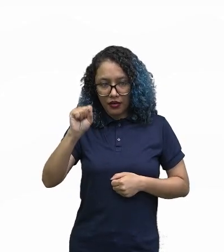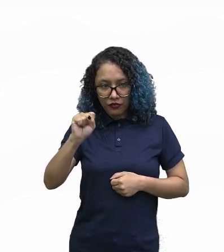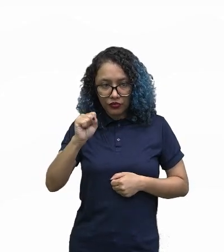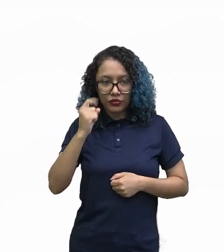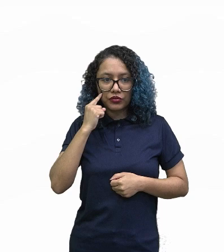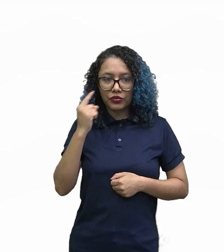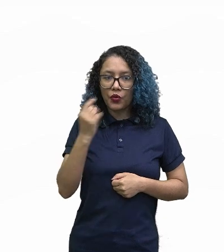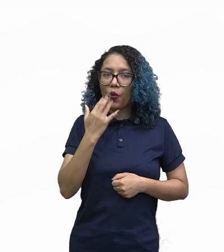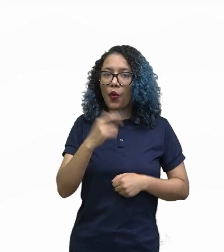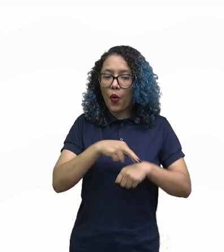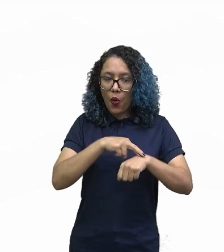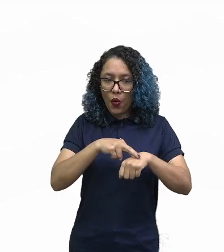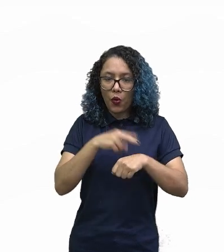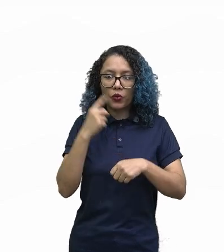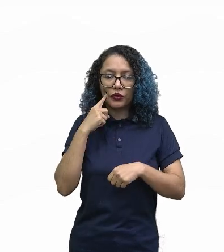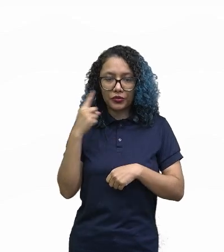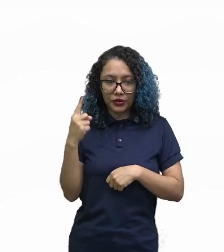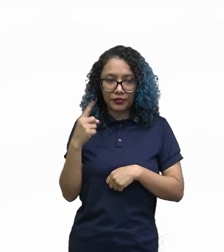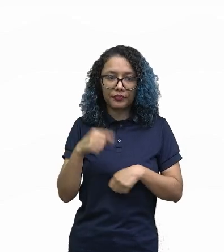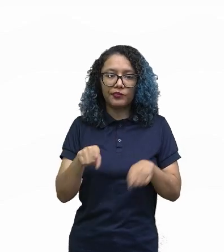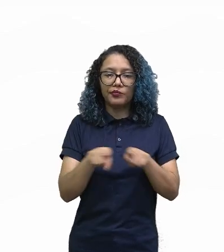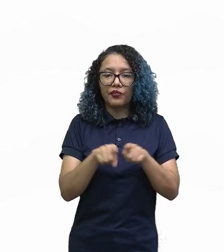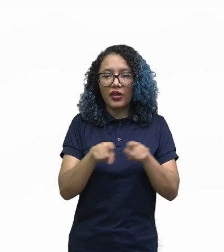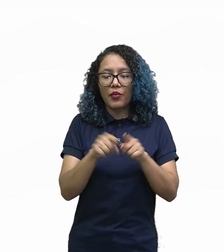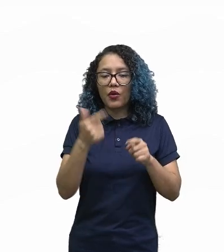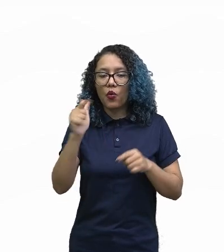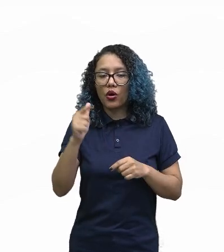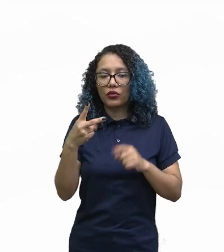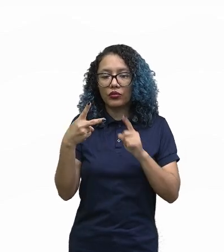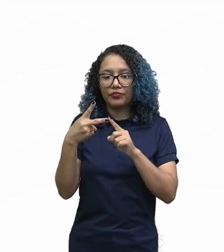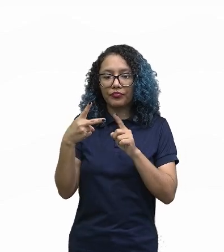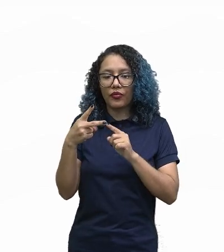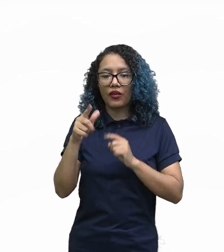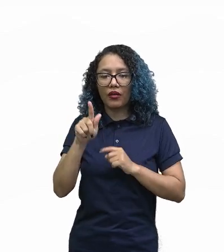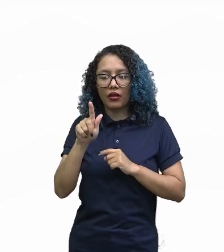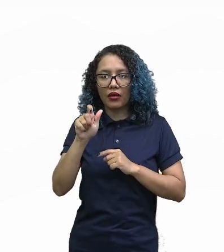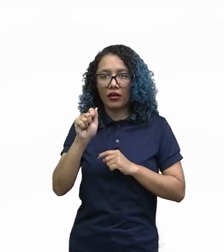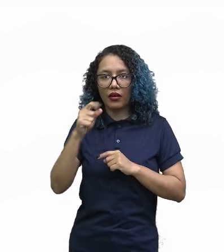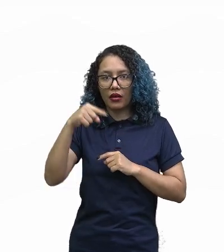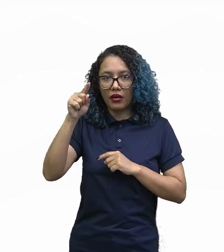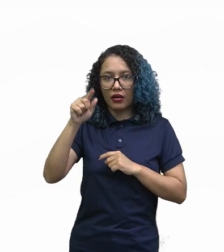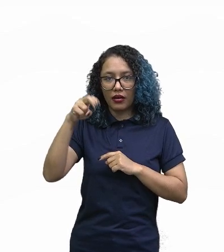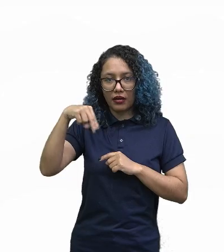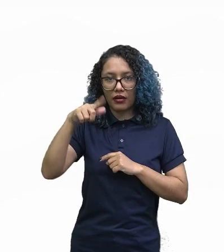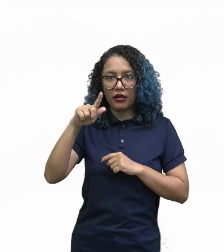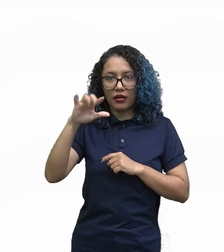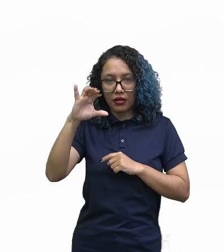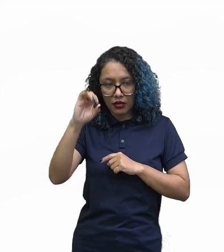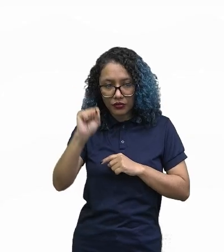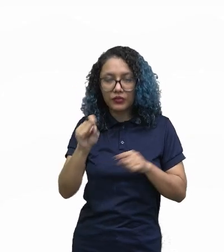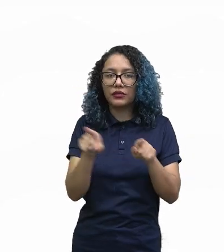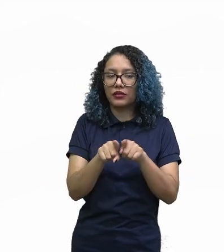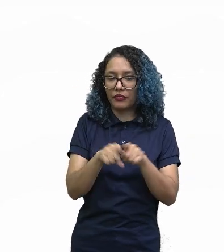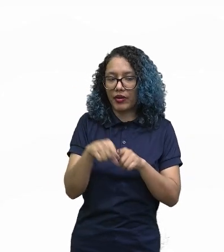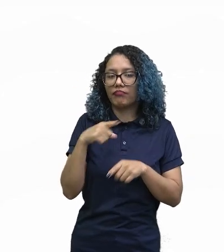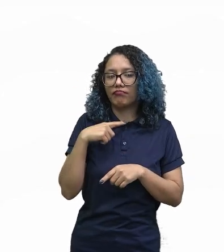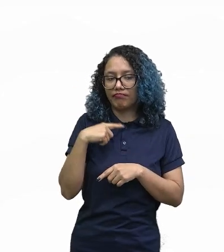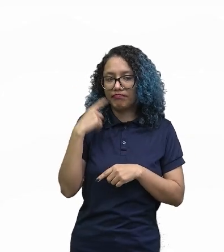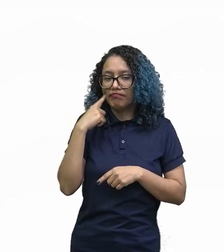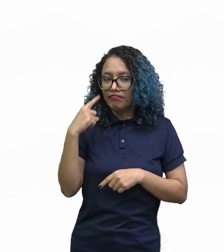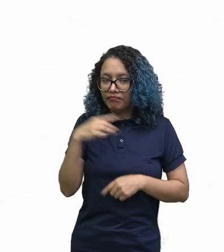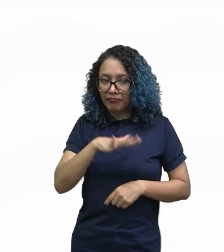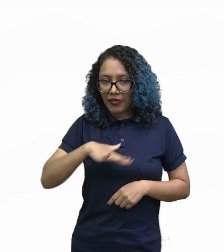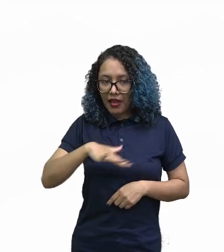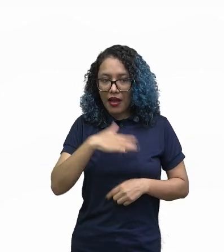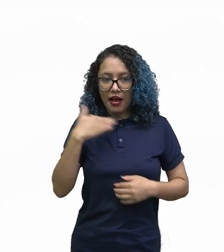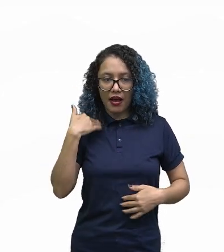roxo é o nervo sendo representado e os gânglios também que está presente aí nessa região. Tá certo? Então, a gente